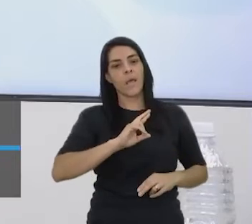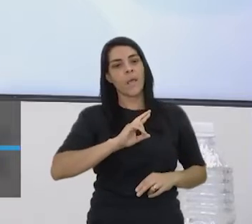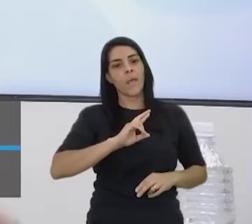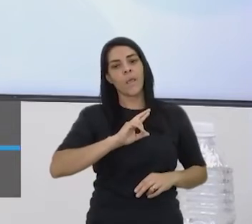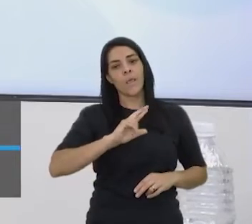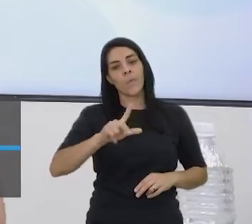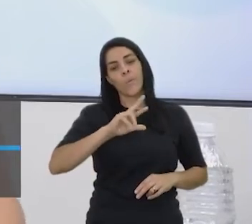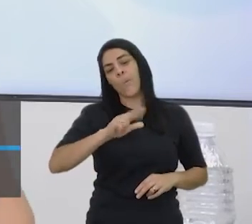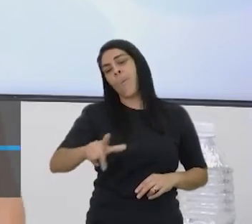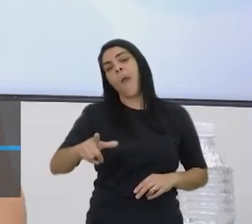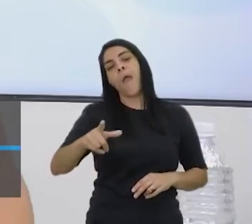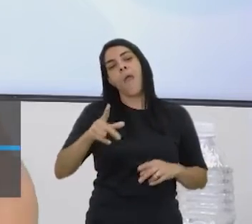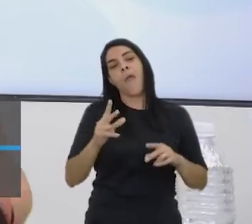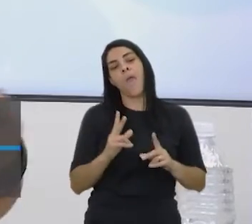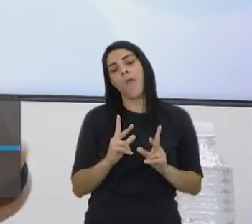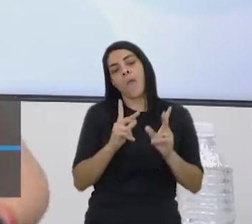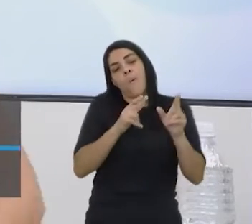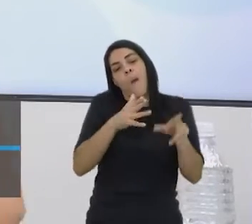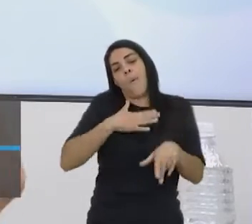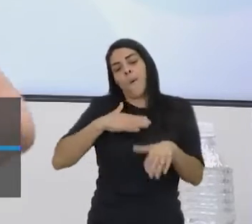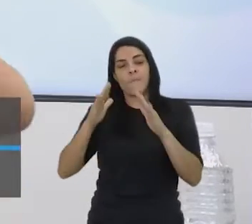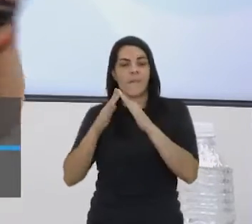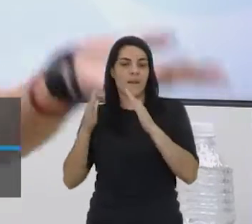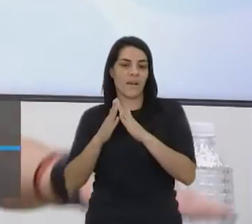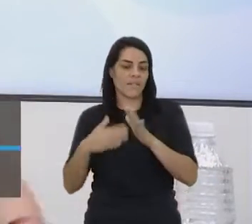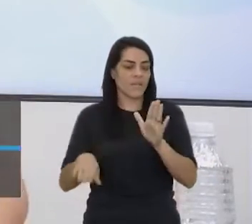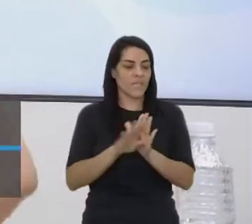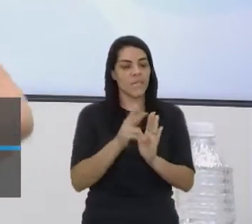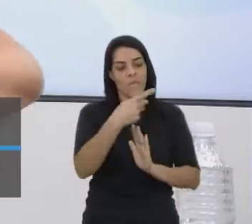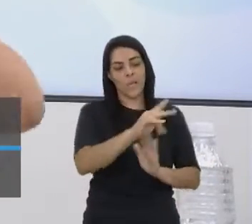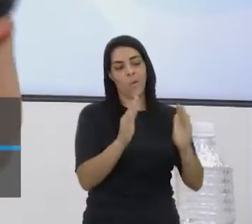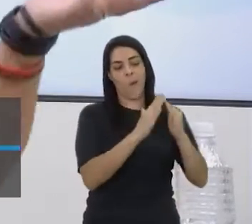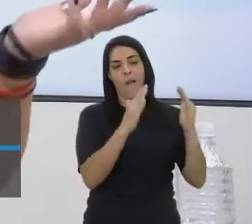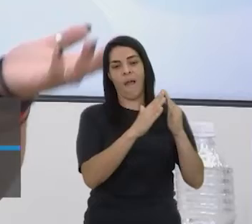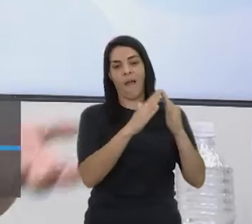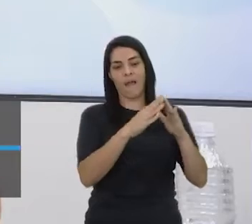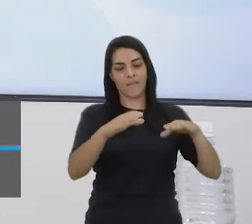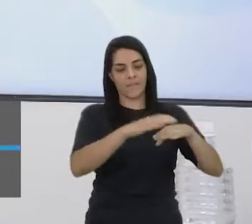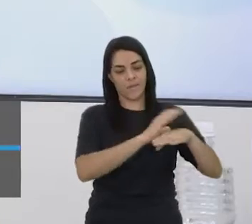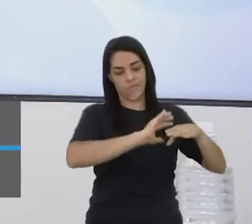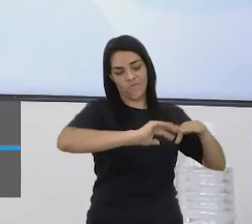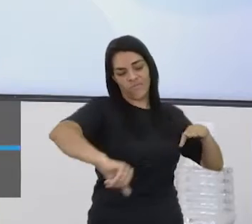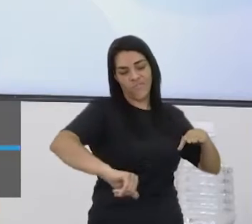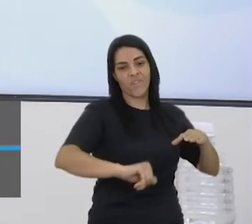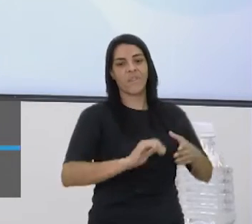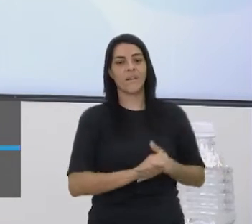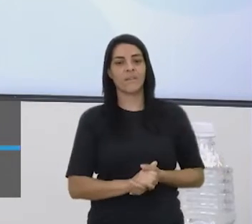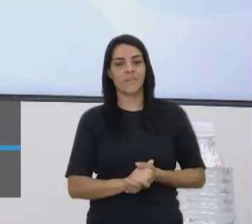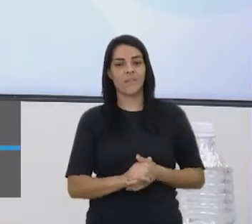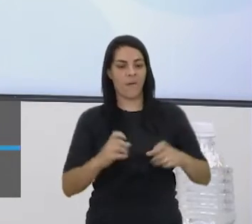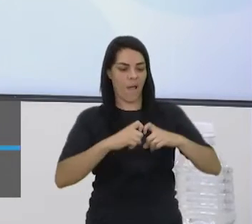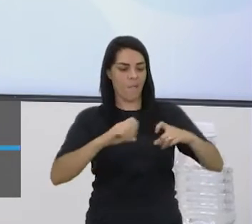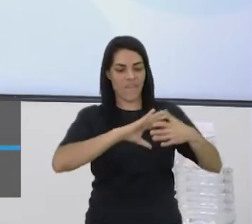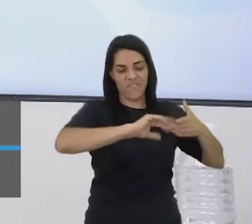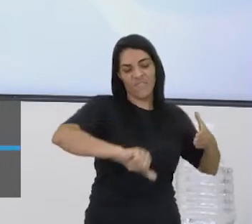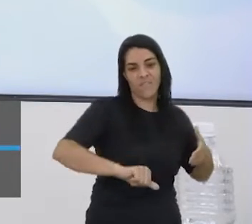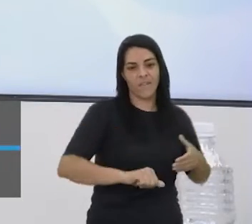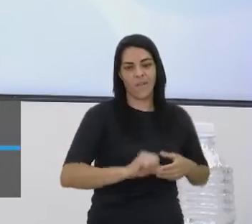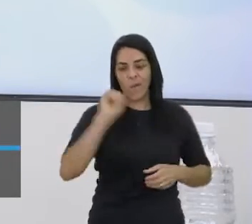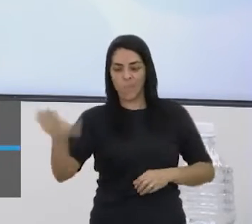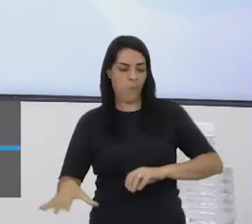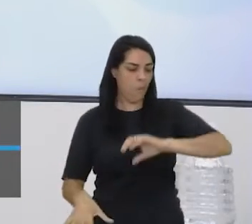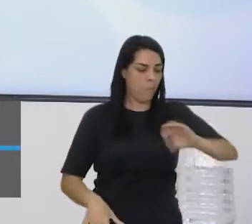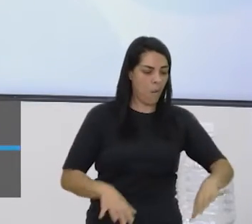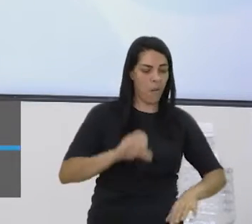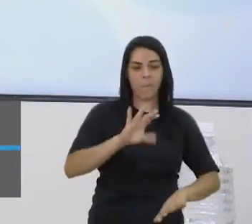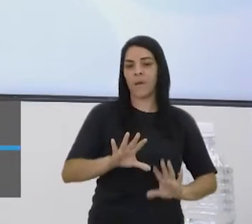não necessariamente eu posso chegar na sua casa tirando meu tênis tirando minha meia jogando pelo pela sala não né eu tenho